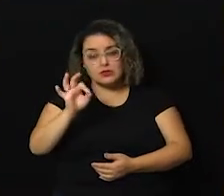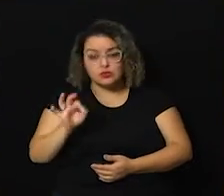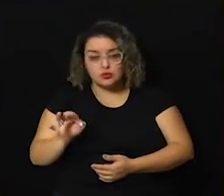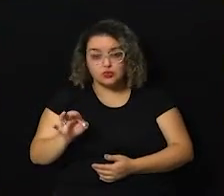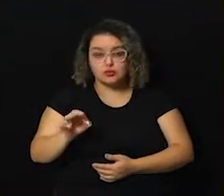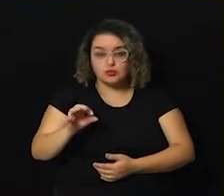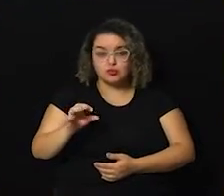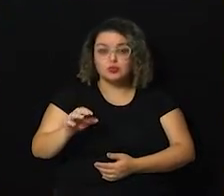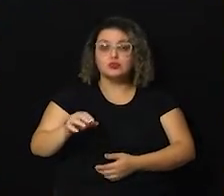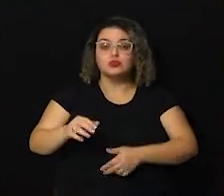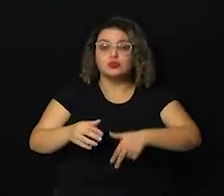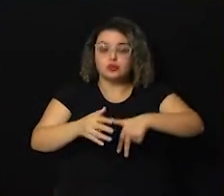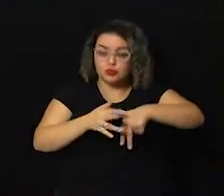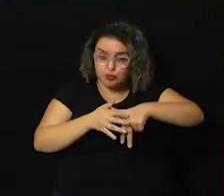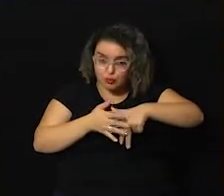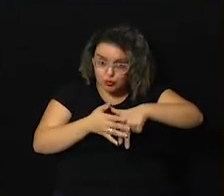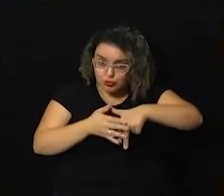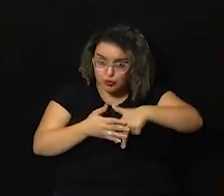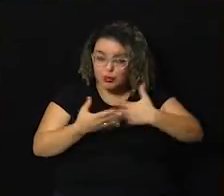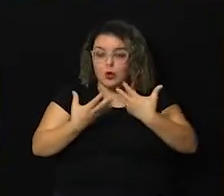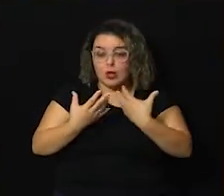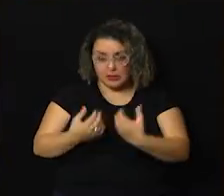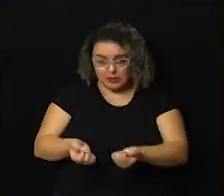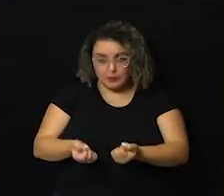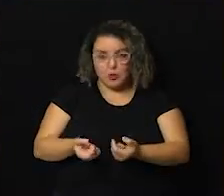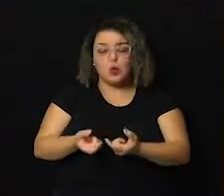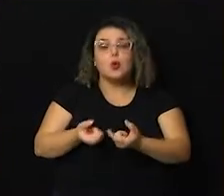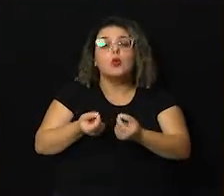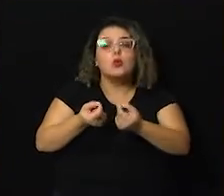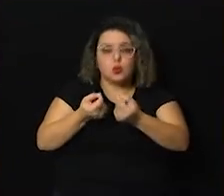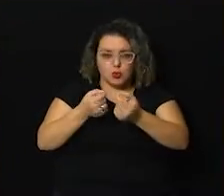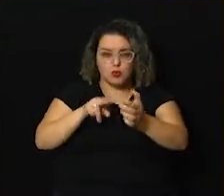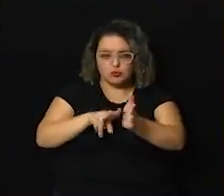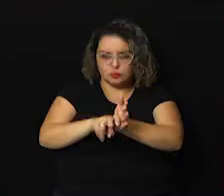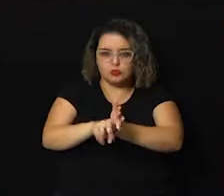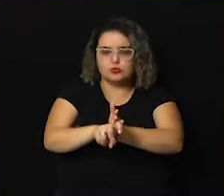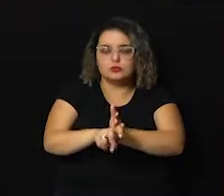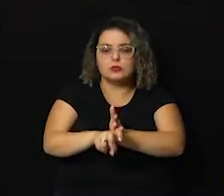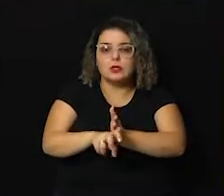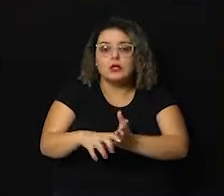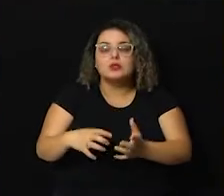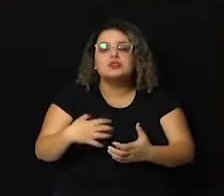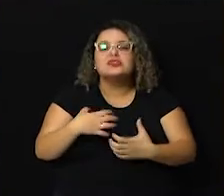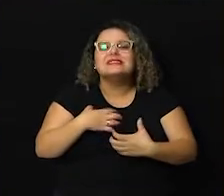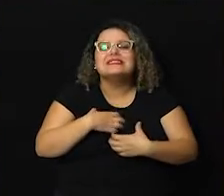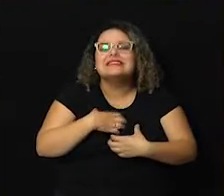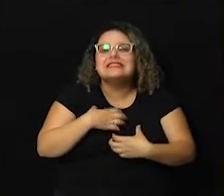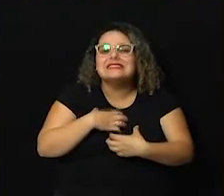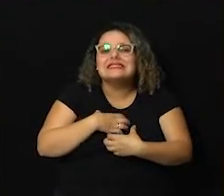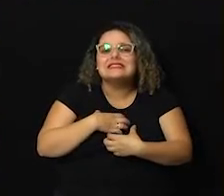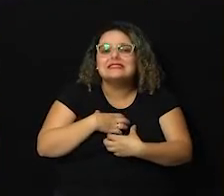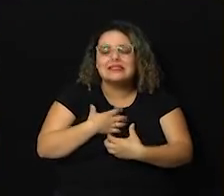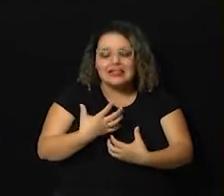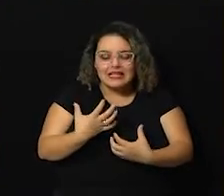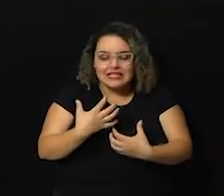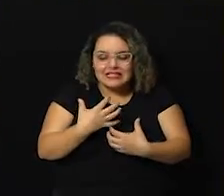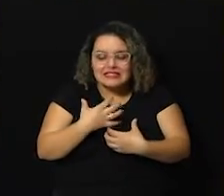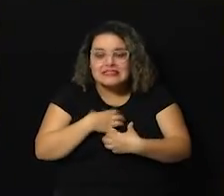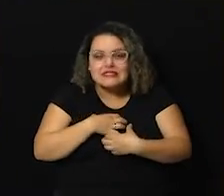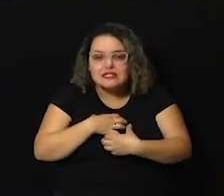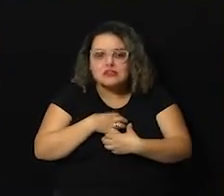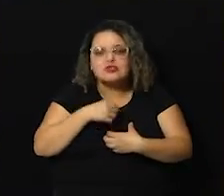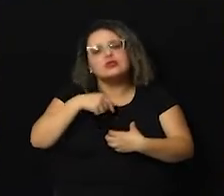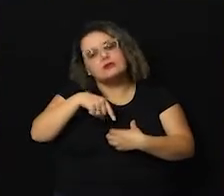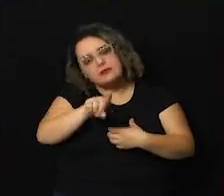dos pacientes que têm o diagnóstico de câncer, ele é feito por causa de sintomas, ou seja, o paciente sente